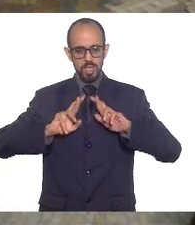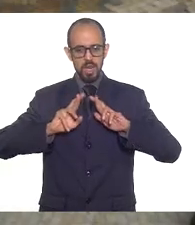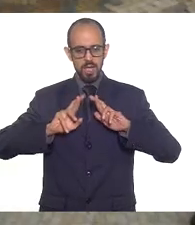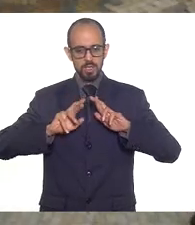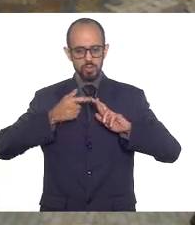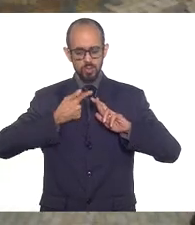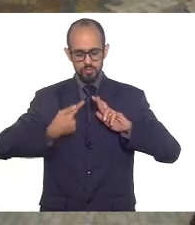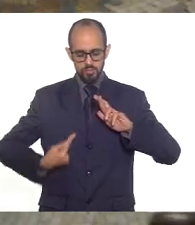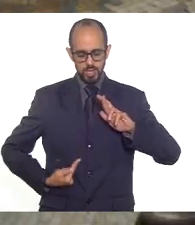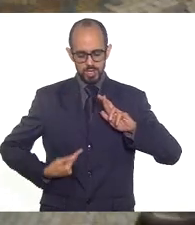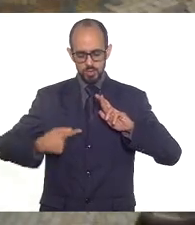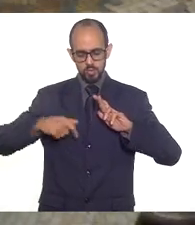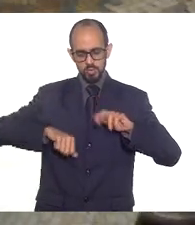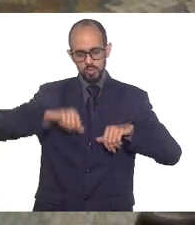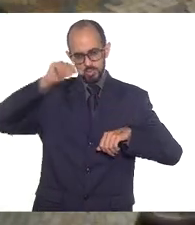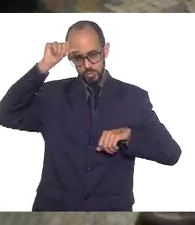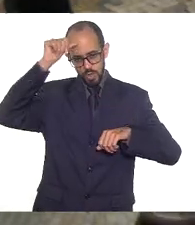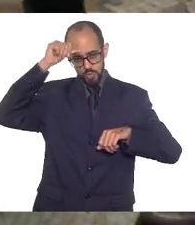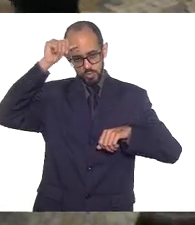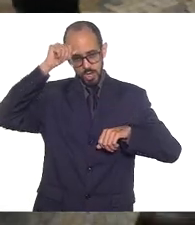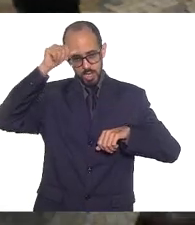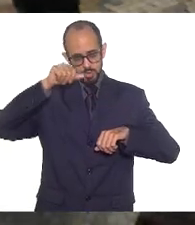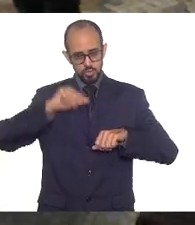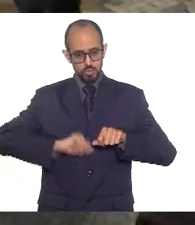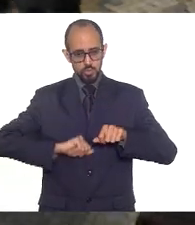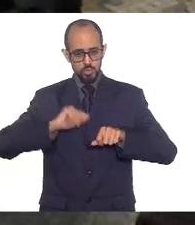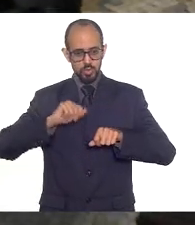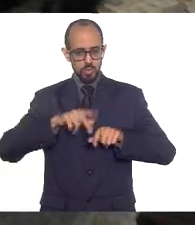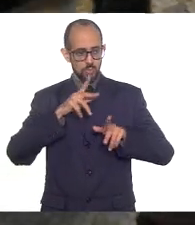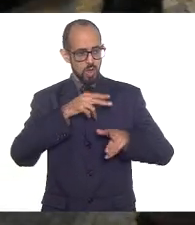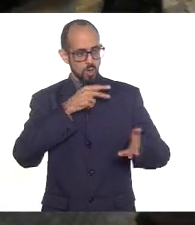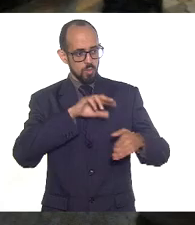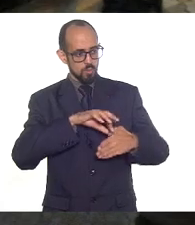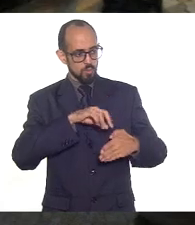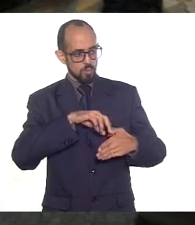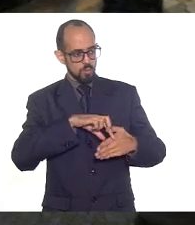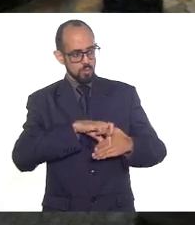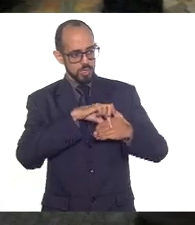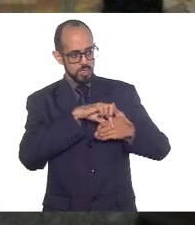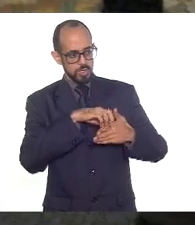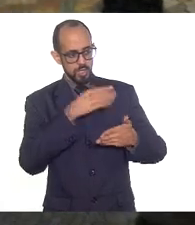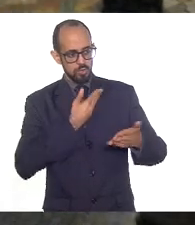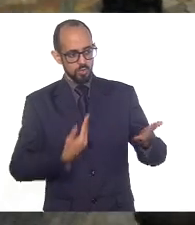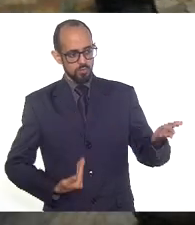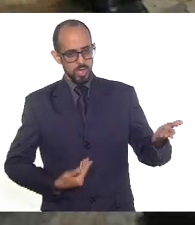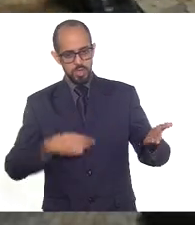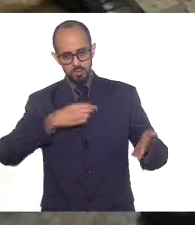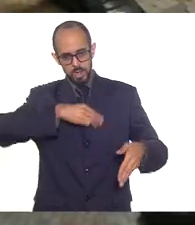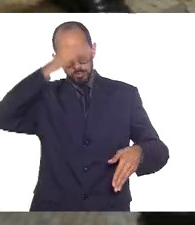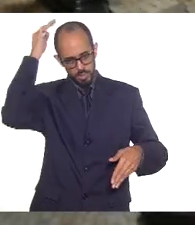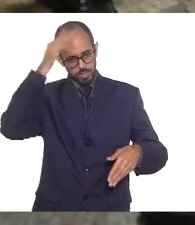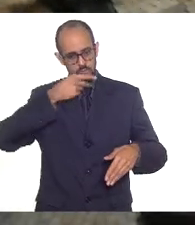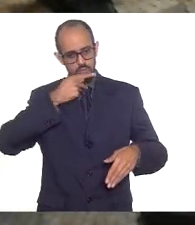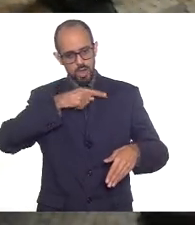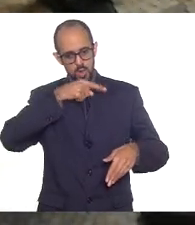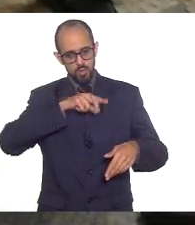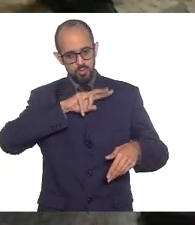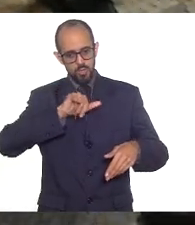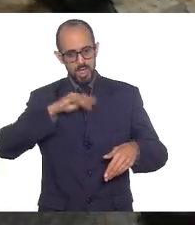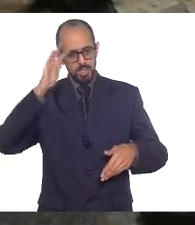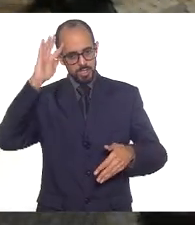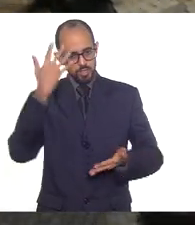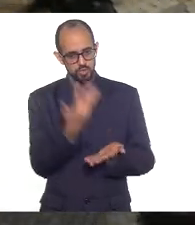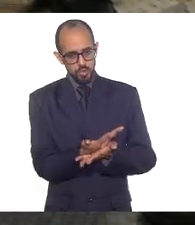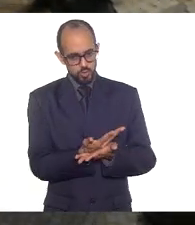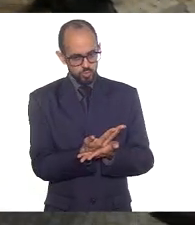o governo do estado A exemplo do que foi dito aqui pelo Deputado Márcio Pacheco líder do governo essa questão será